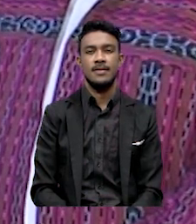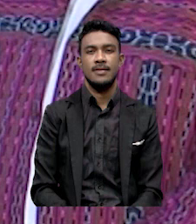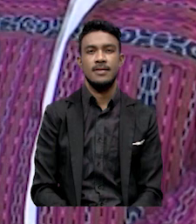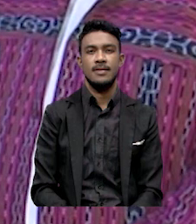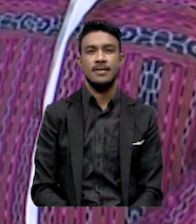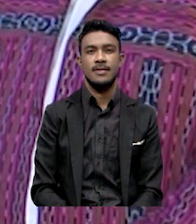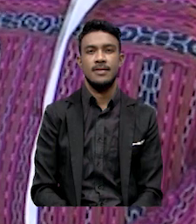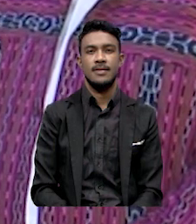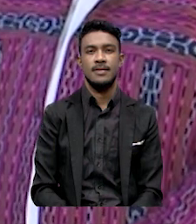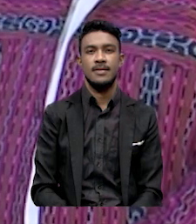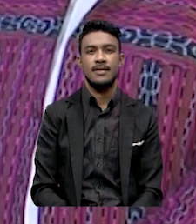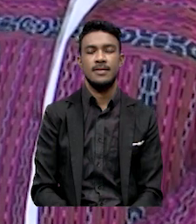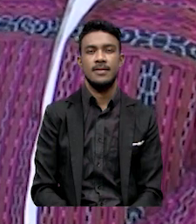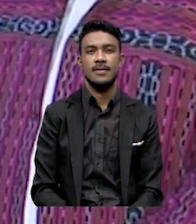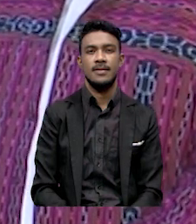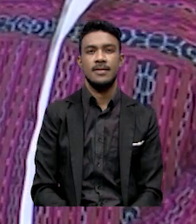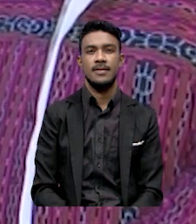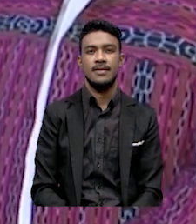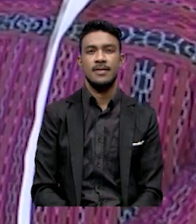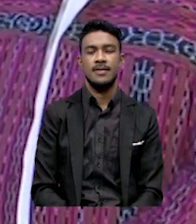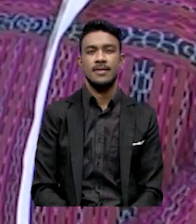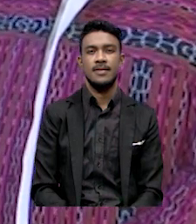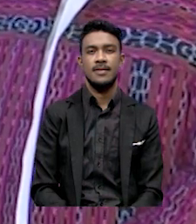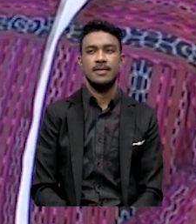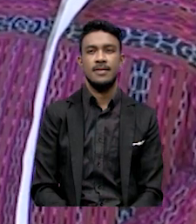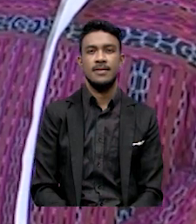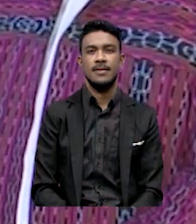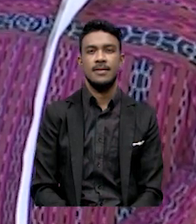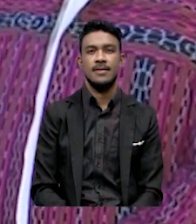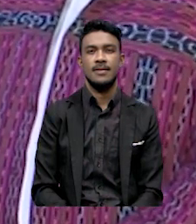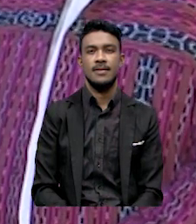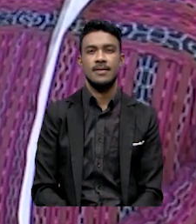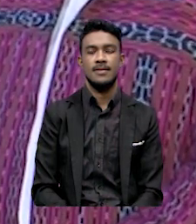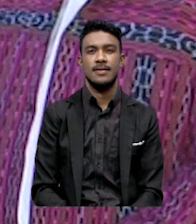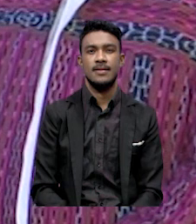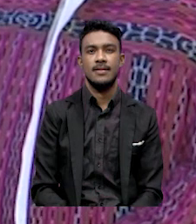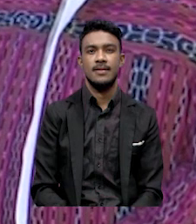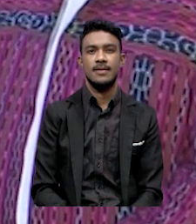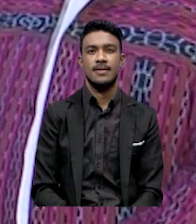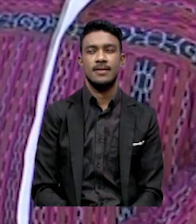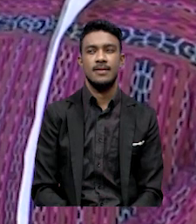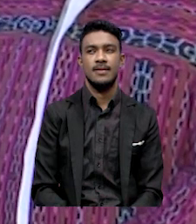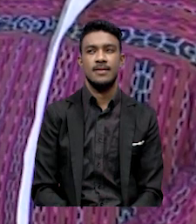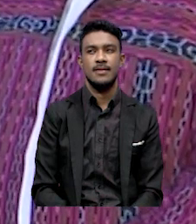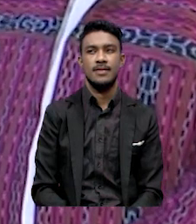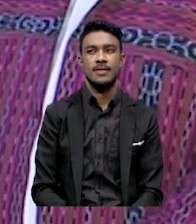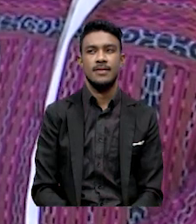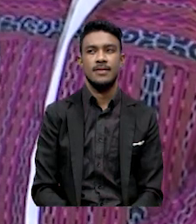aprofundar-se no futuro, na língua, na educação, na cultura, no sucesso do projeto